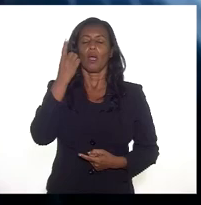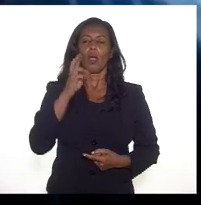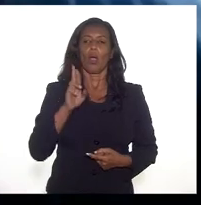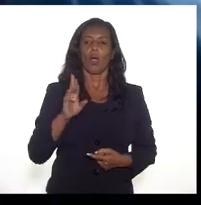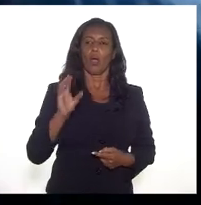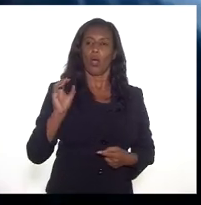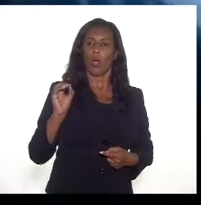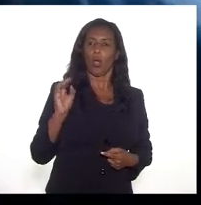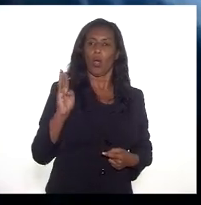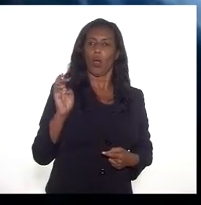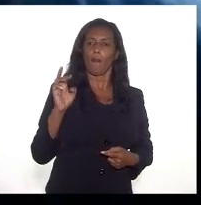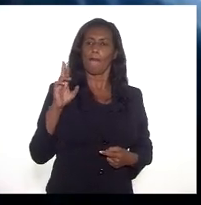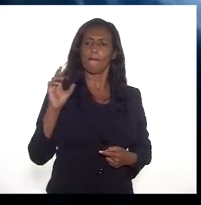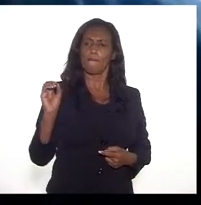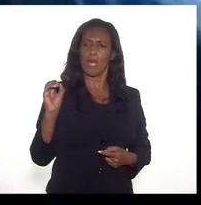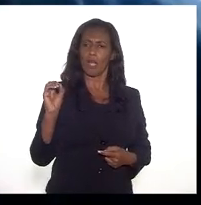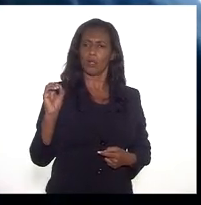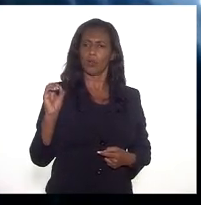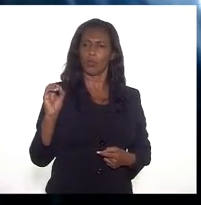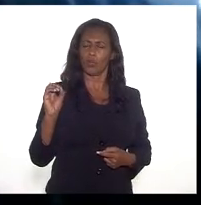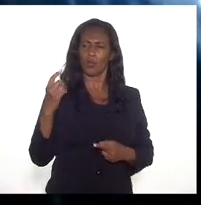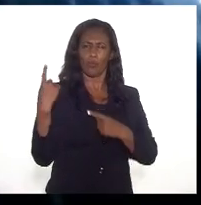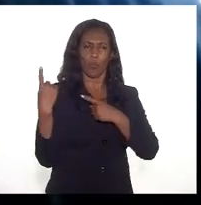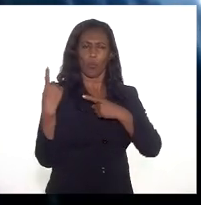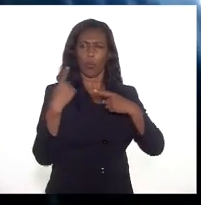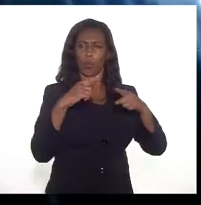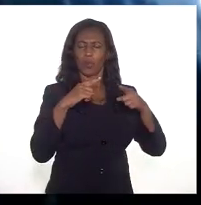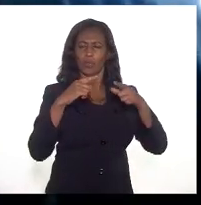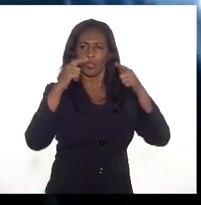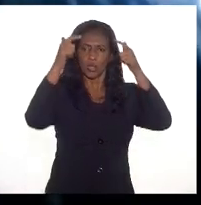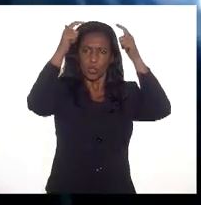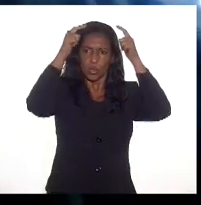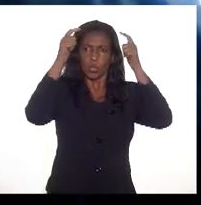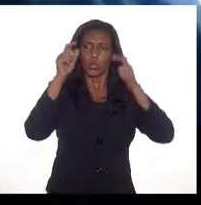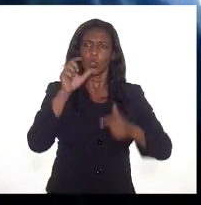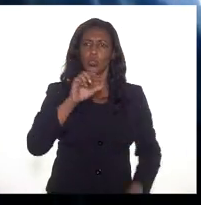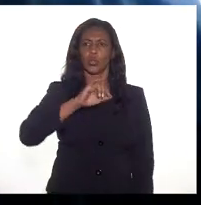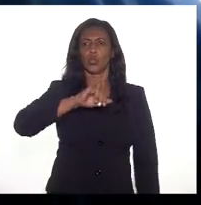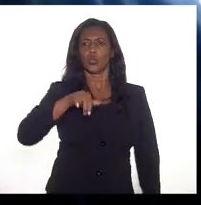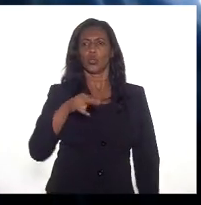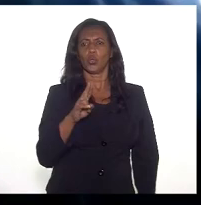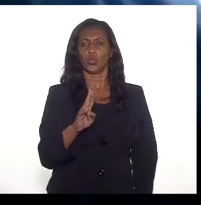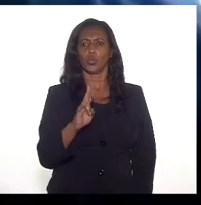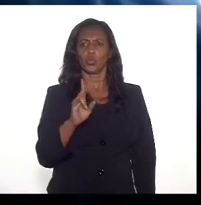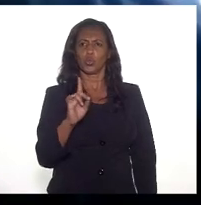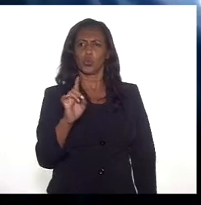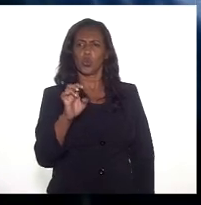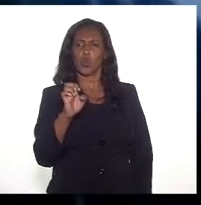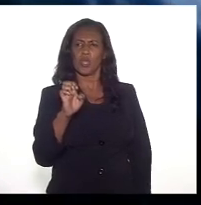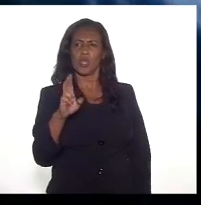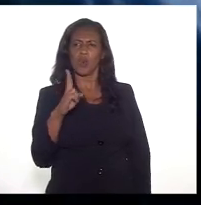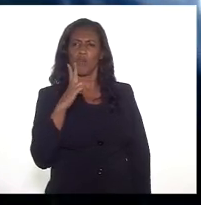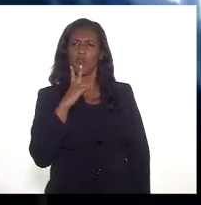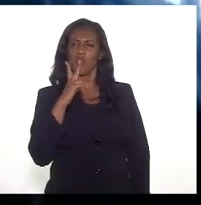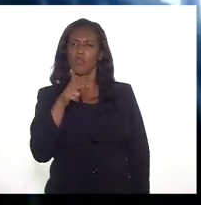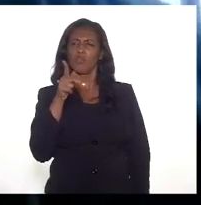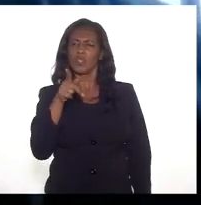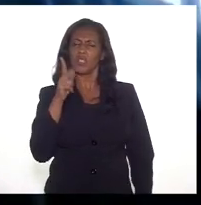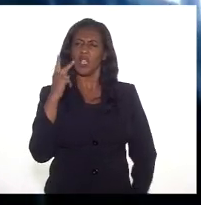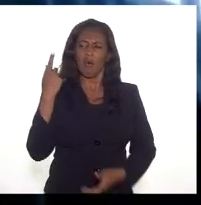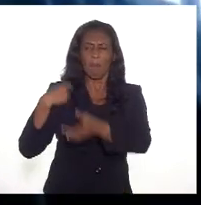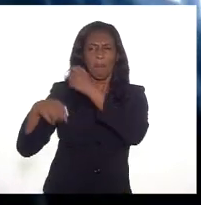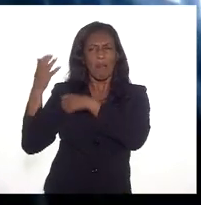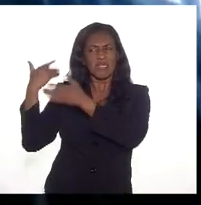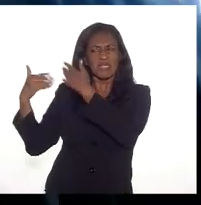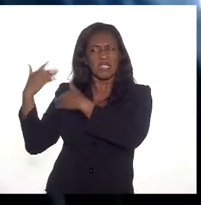que caluniou os judeus, dizendo que os judeus no passado sacrificavam crianças e que continuavam fazendo a mesma